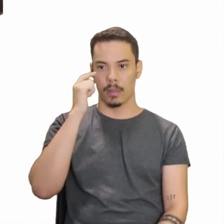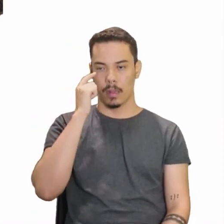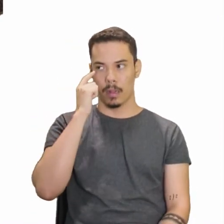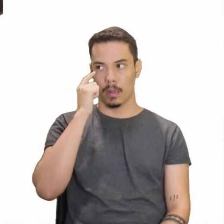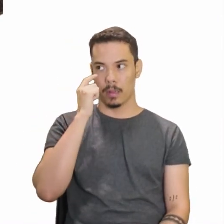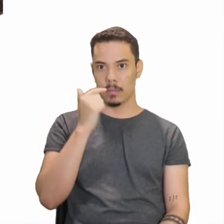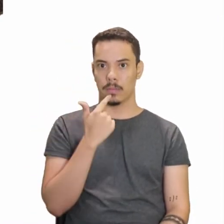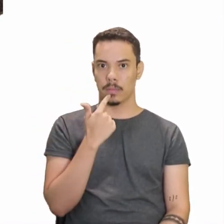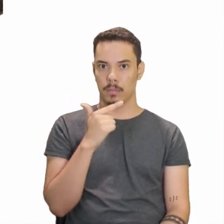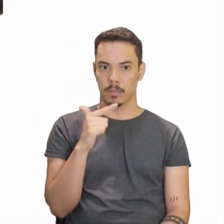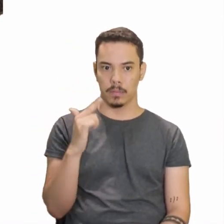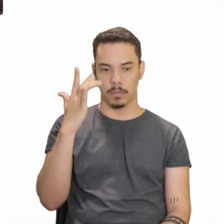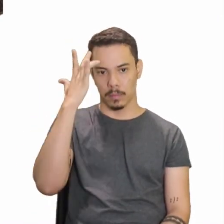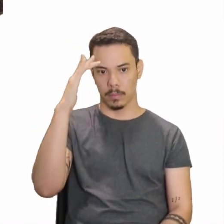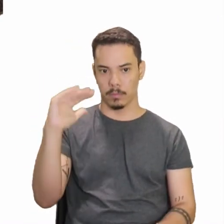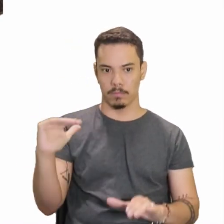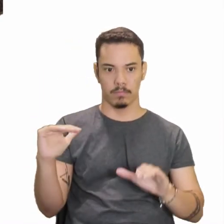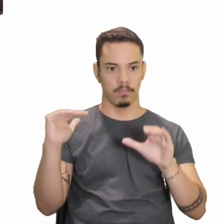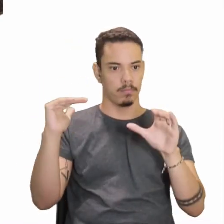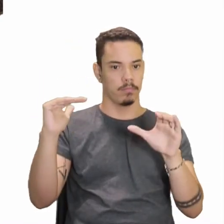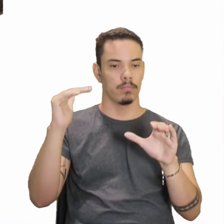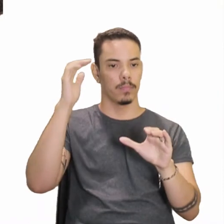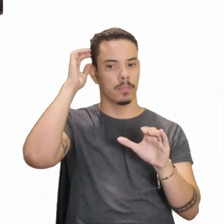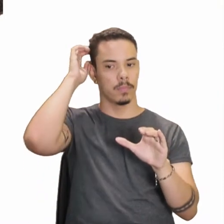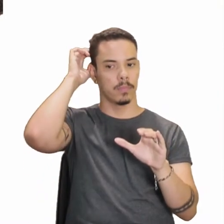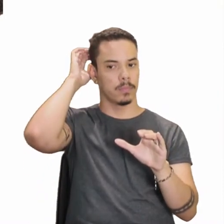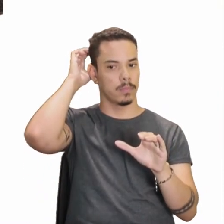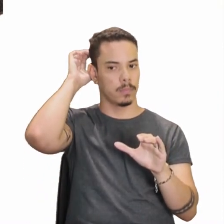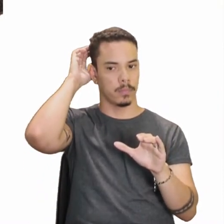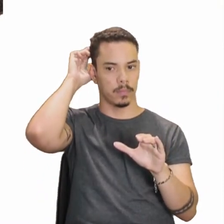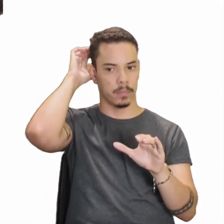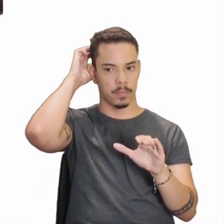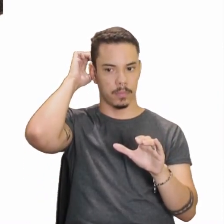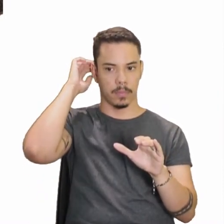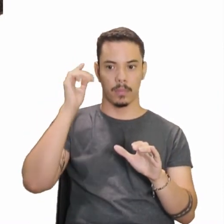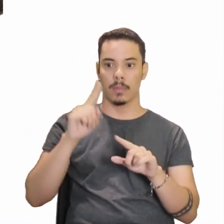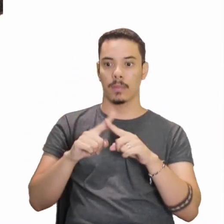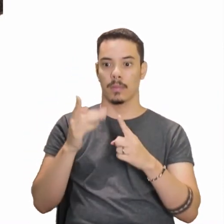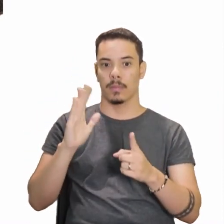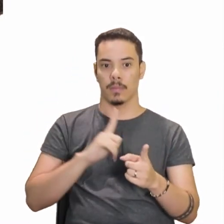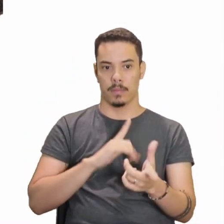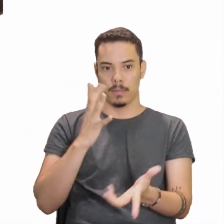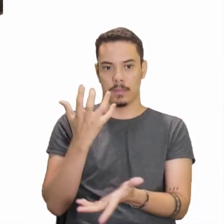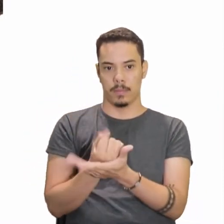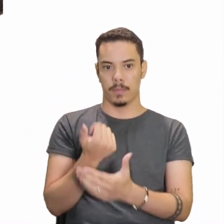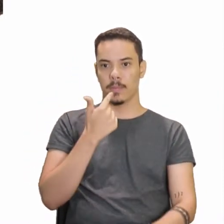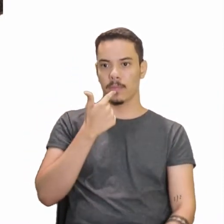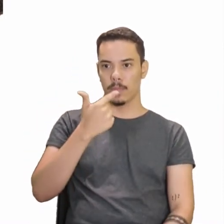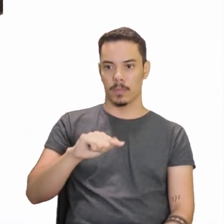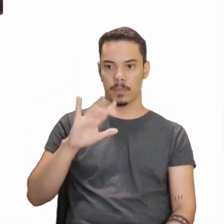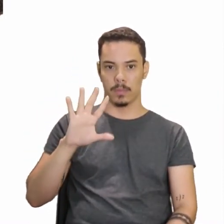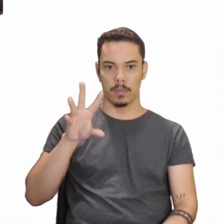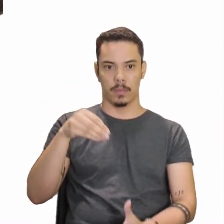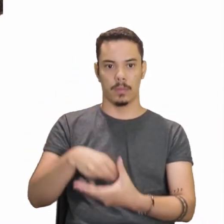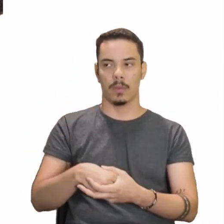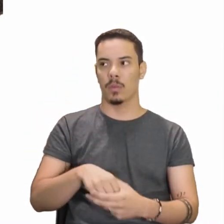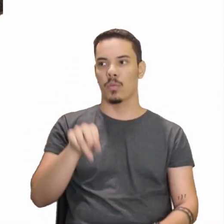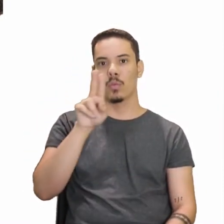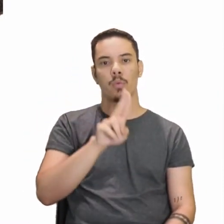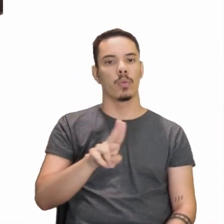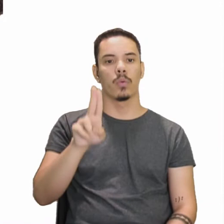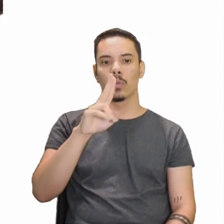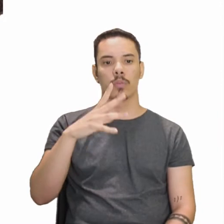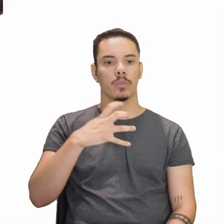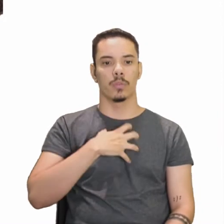bem rebuscada, mas já temos o registro dessa língua aí, né? Sendo utilizada